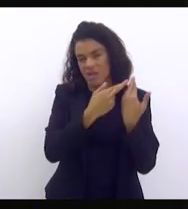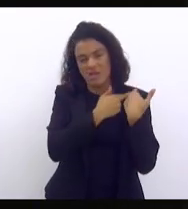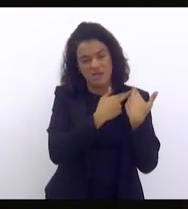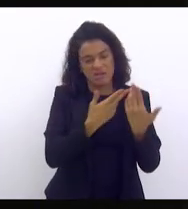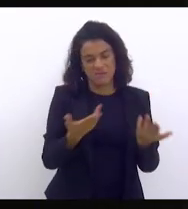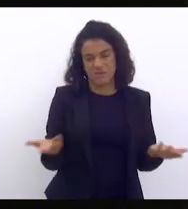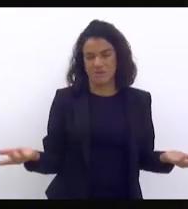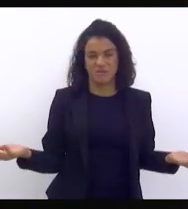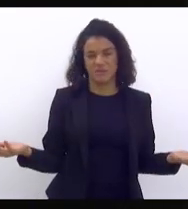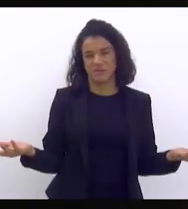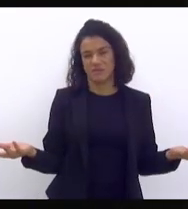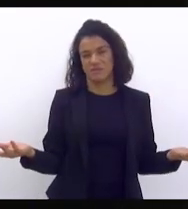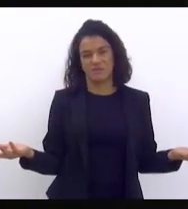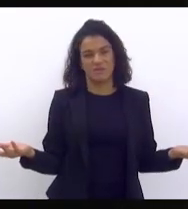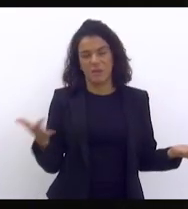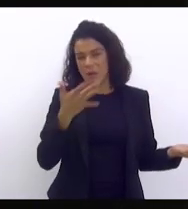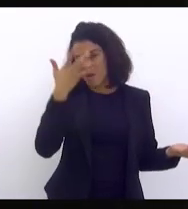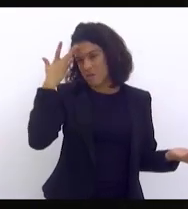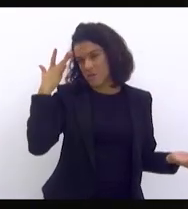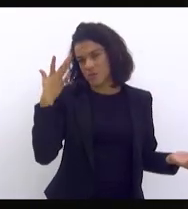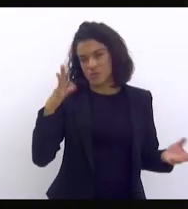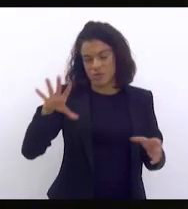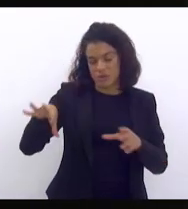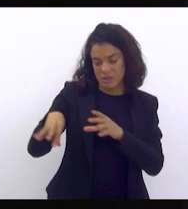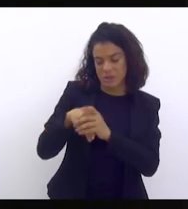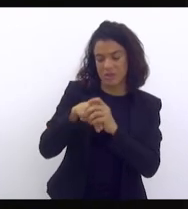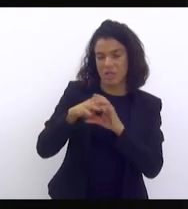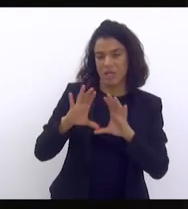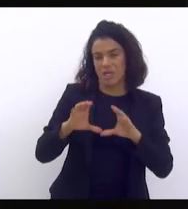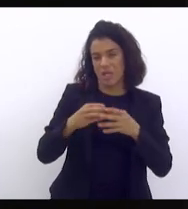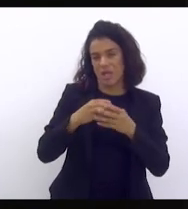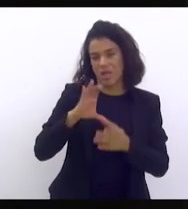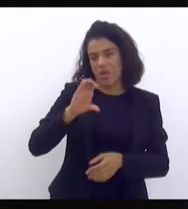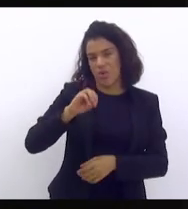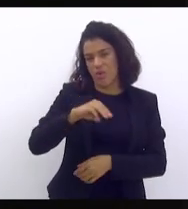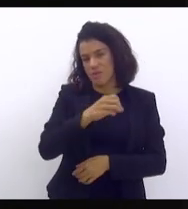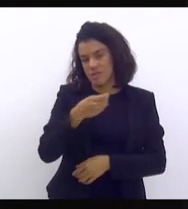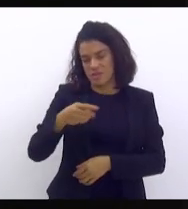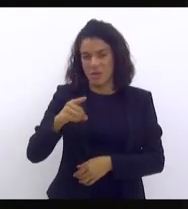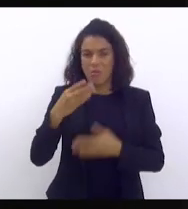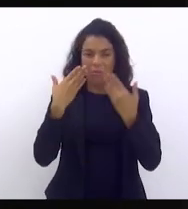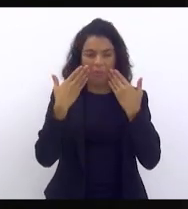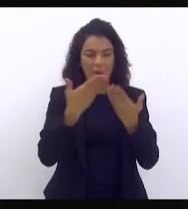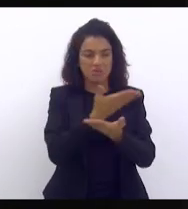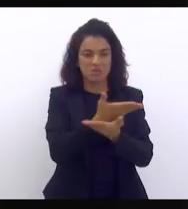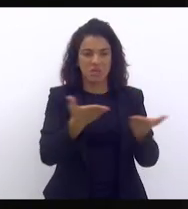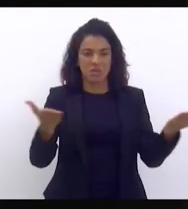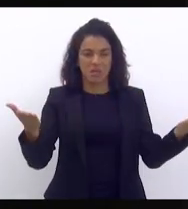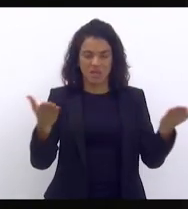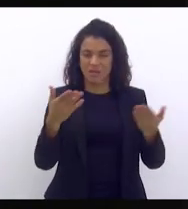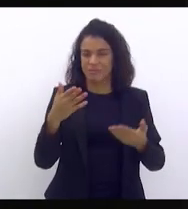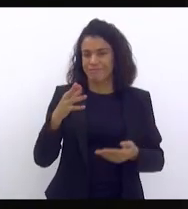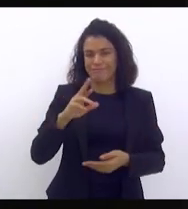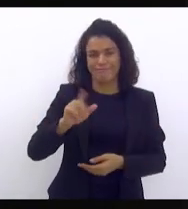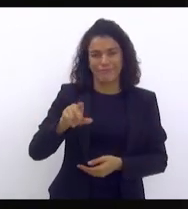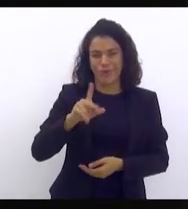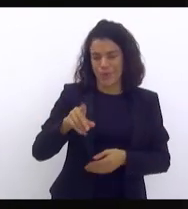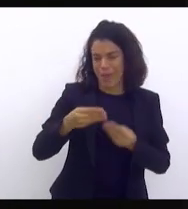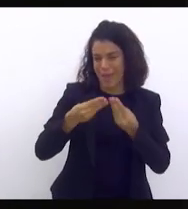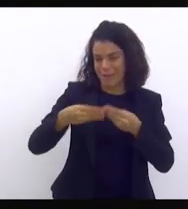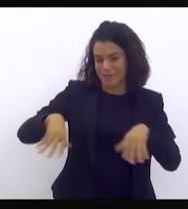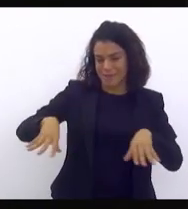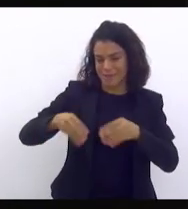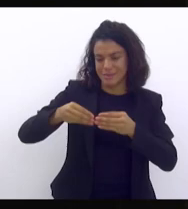responsabilidade de quem está nessas comissões. Vinha público e falar, isso não é despesa,